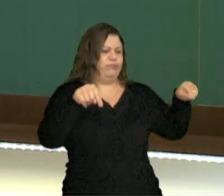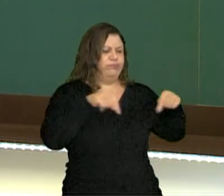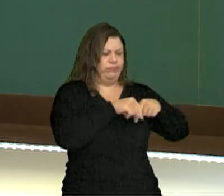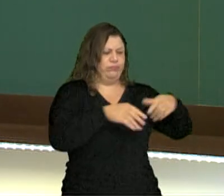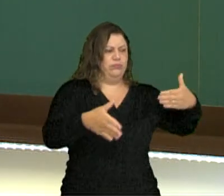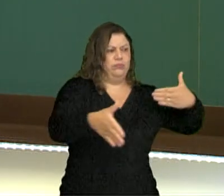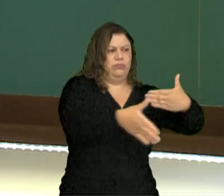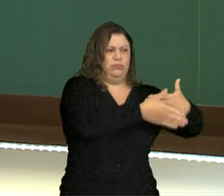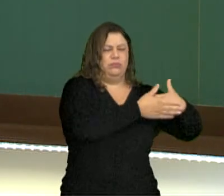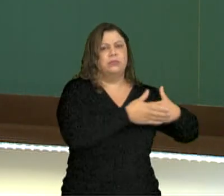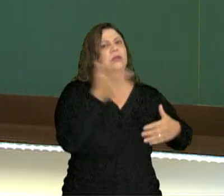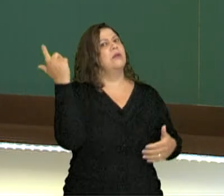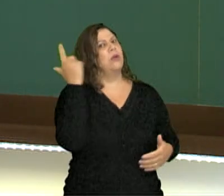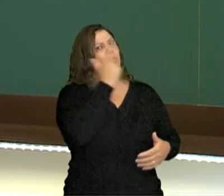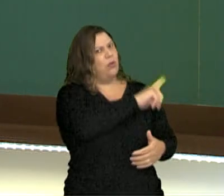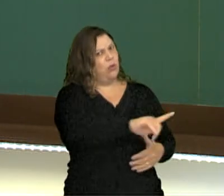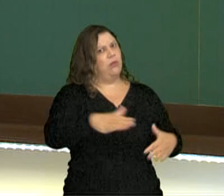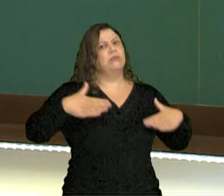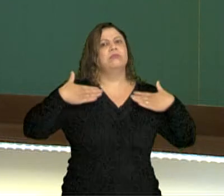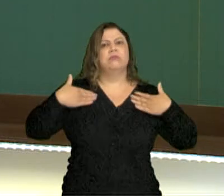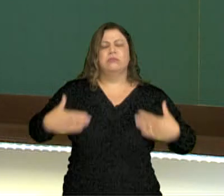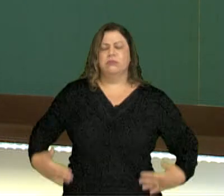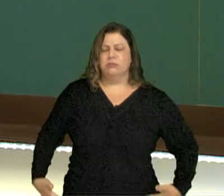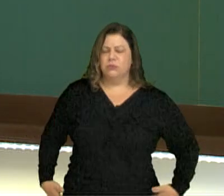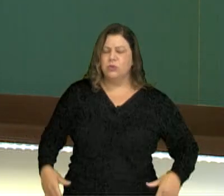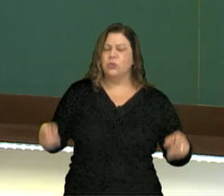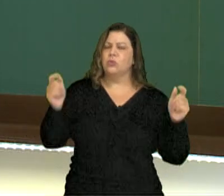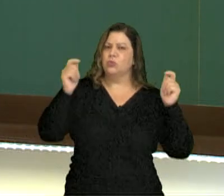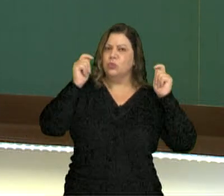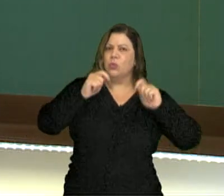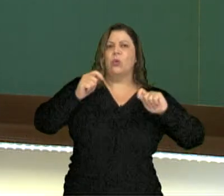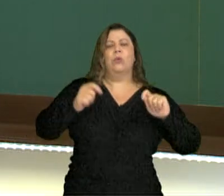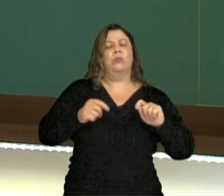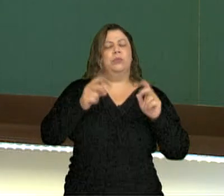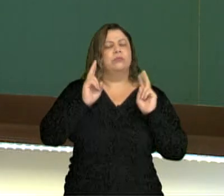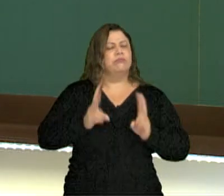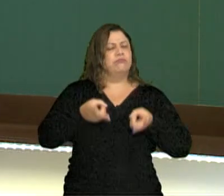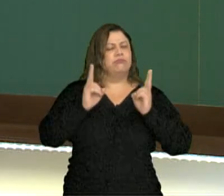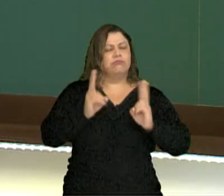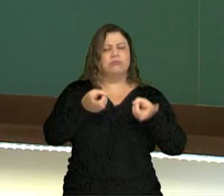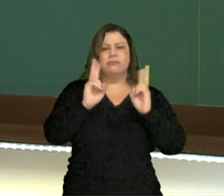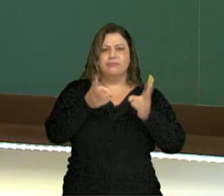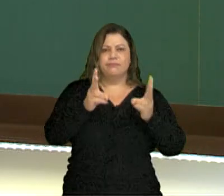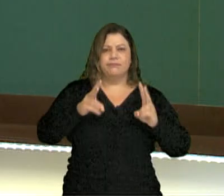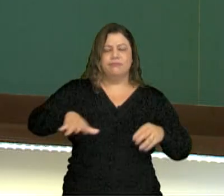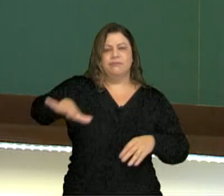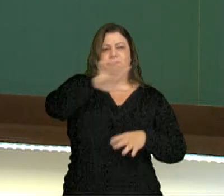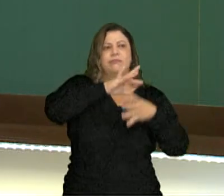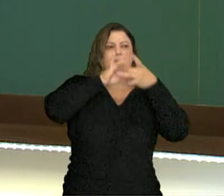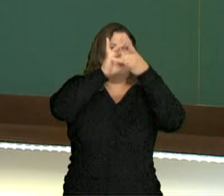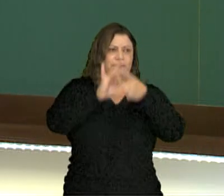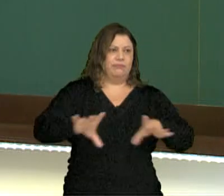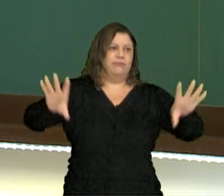e conseguimos manter o nosso corpo, né, manter uma atividade física num ambiente ao ar livre.